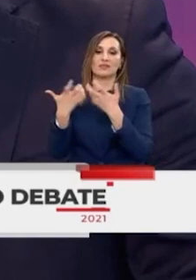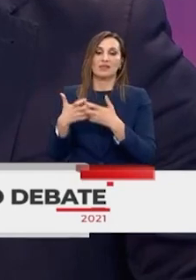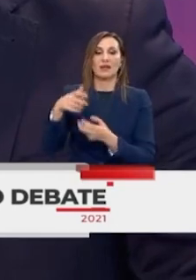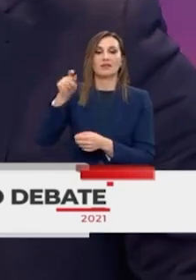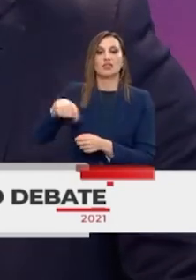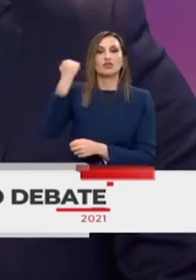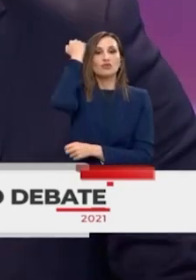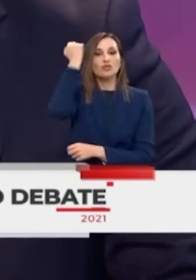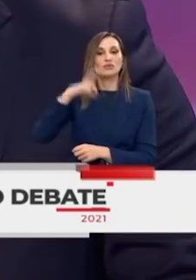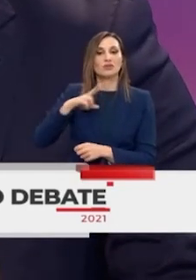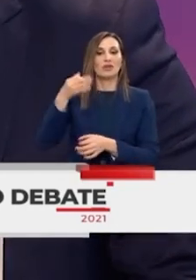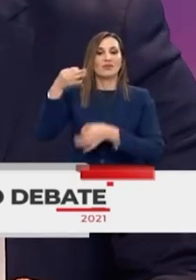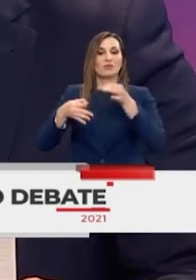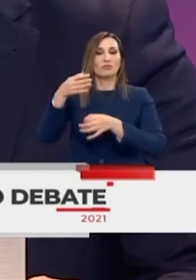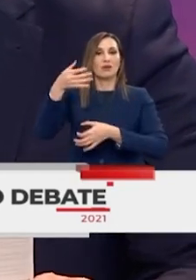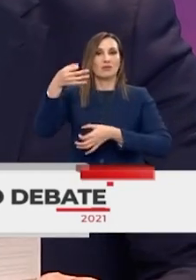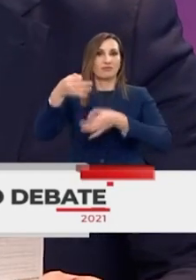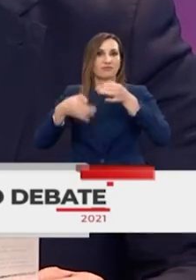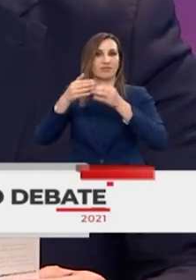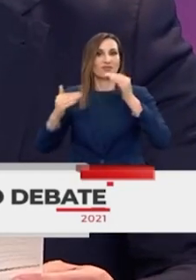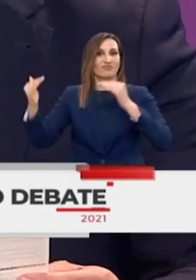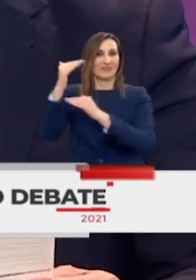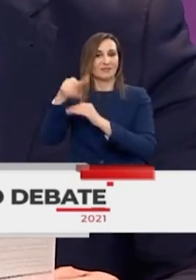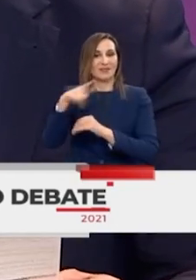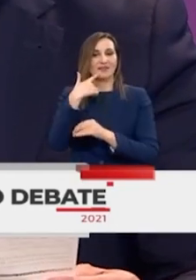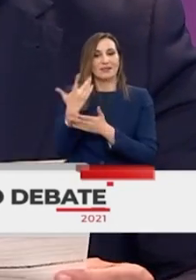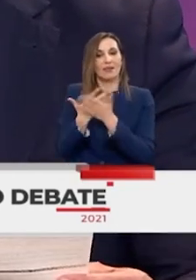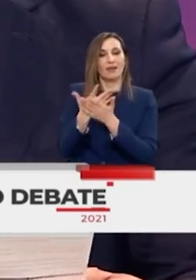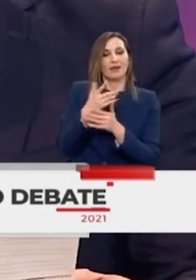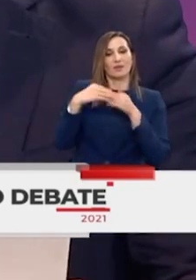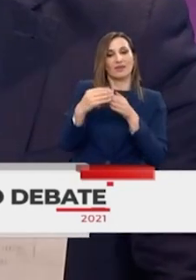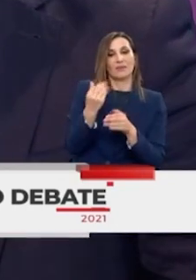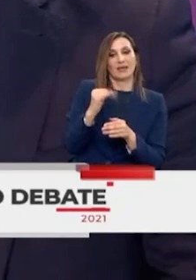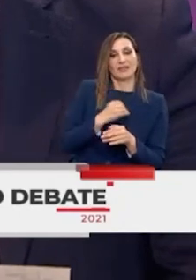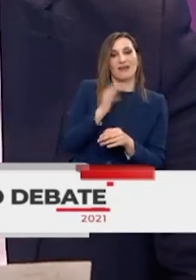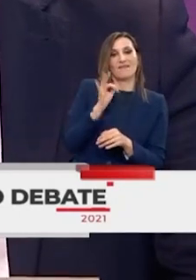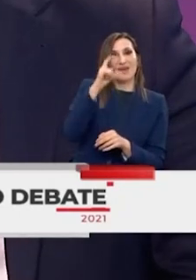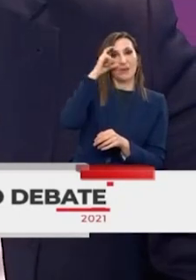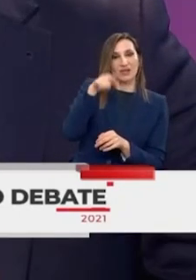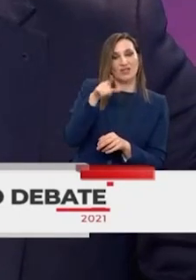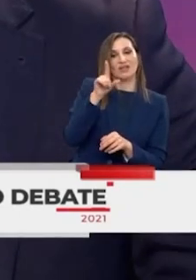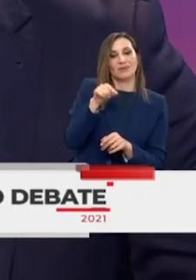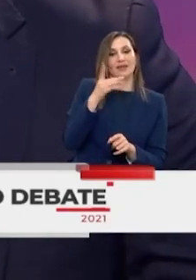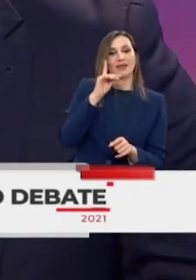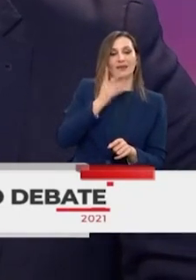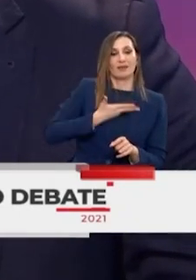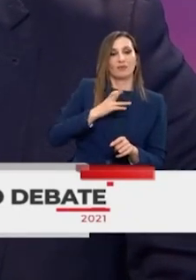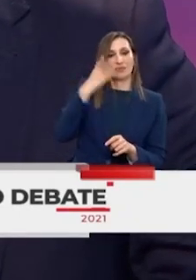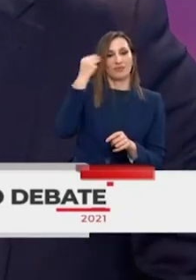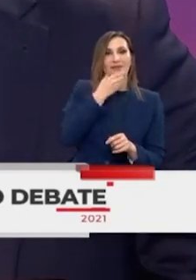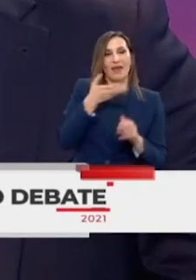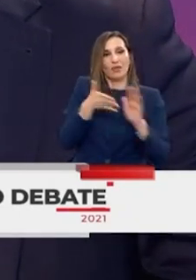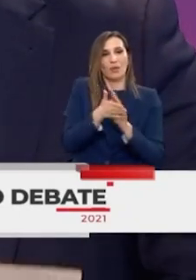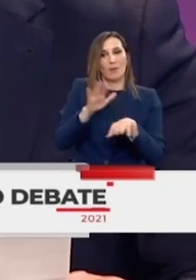Juízes Portugueses. Foi o Supremo Tribunal de Justiça que disse que foram diligências feitas pelo líder do PS, Ferro Rodrigues, já agora, por quem a doutora Ana Gomes entrou no Partido